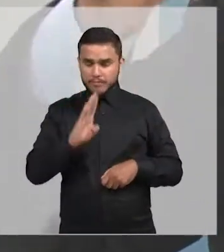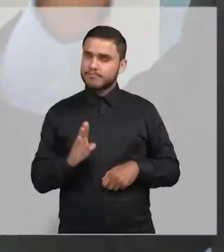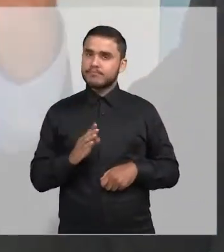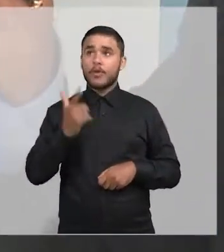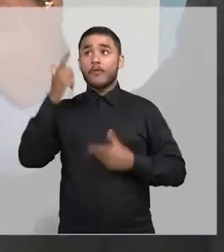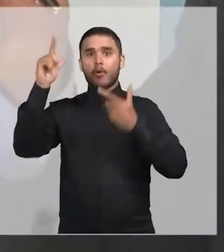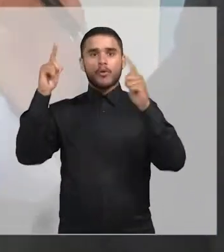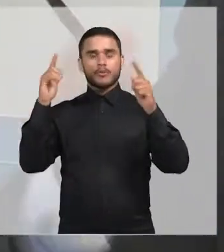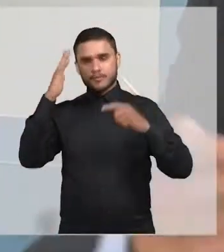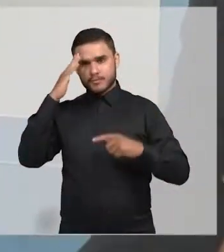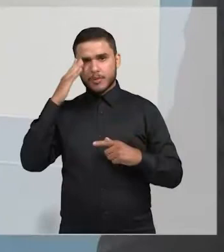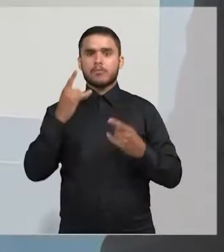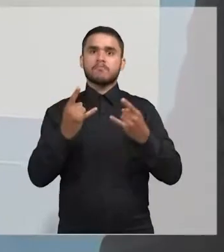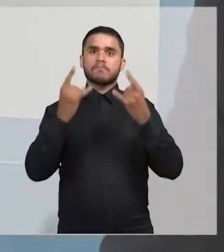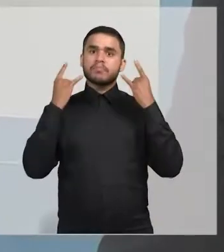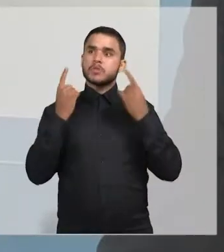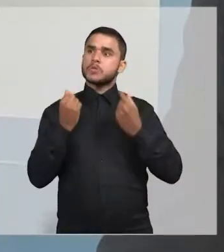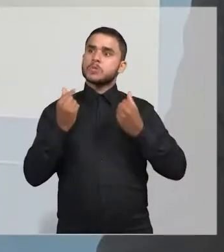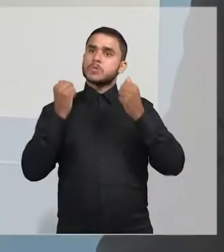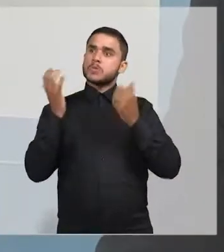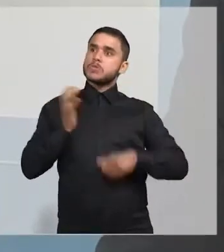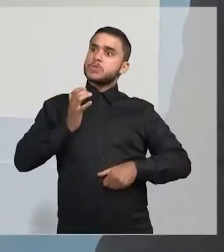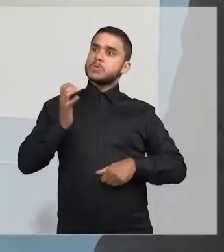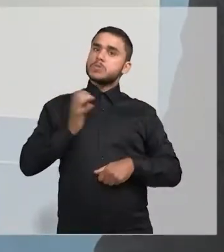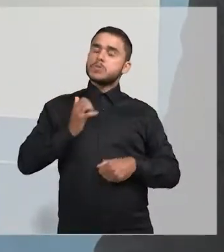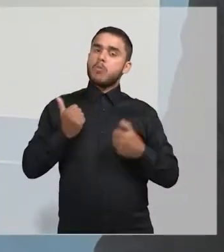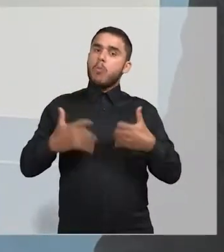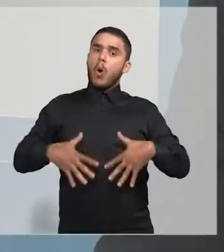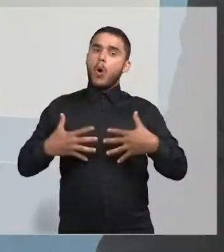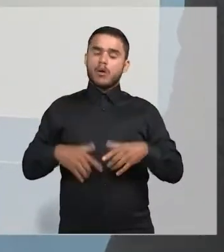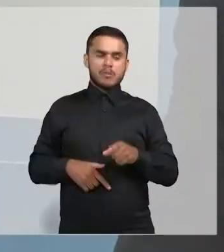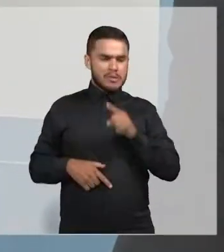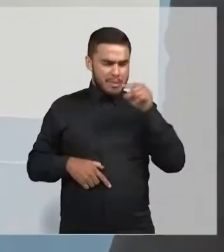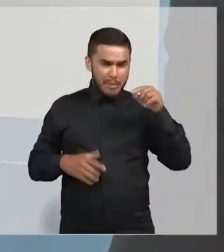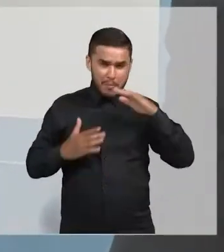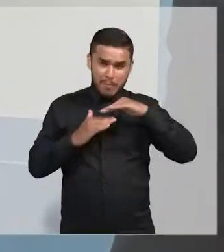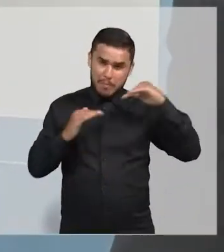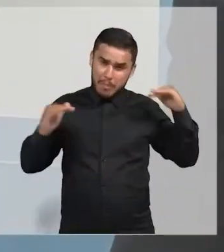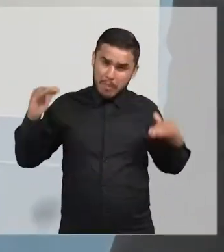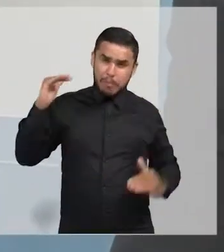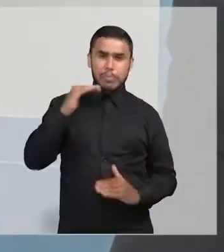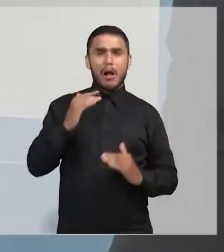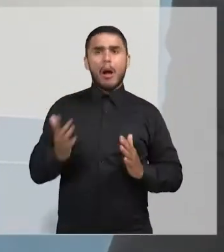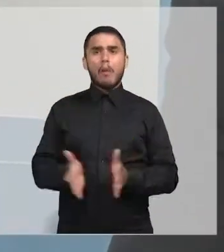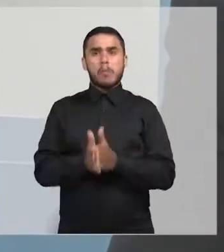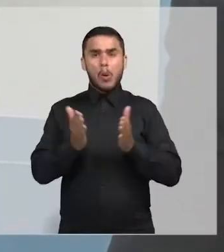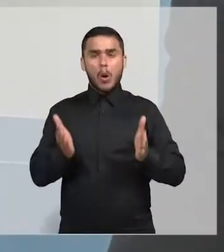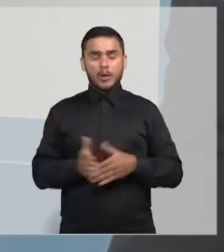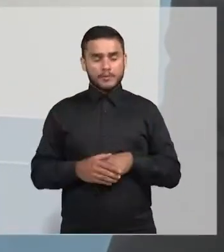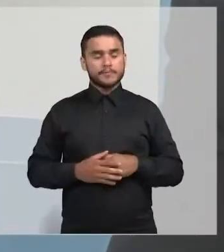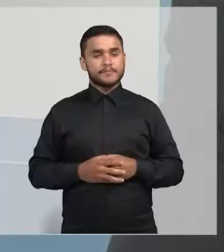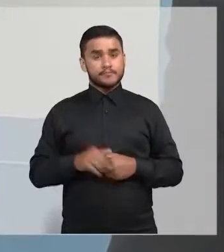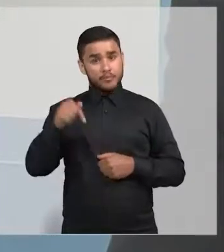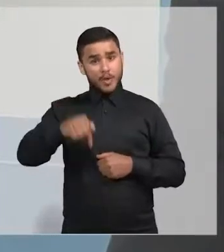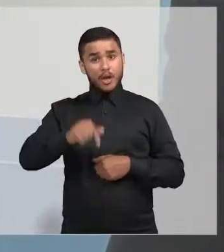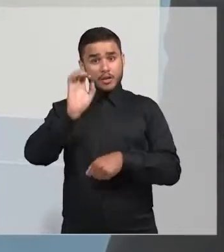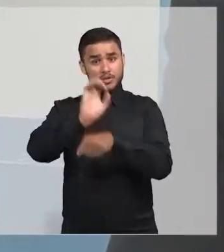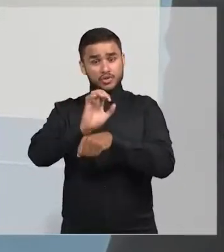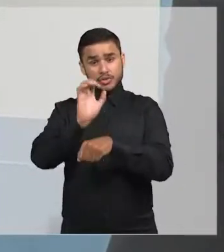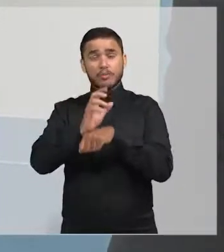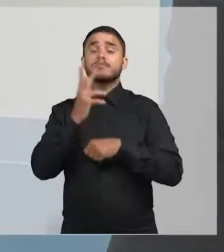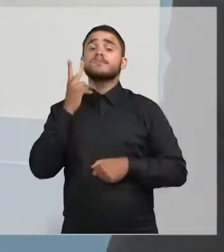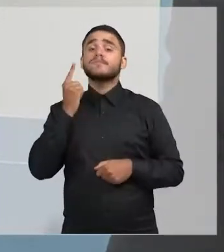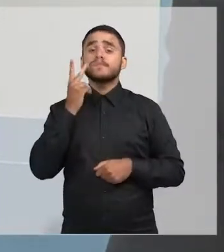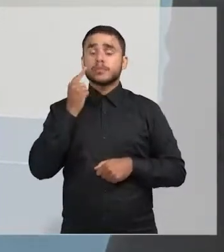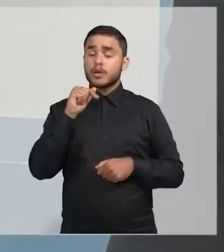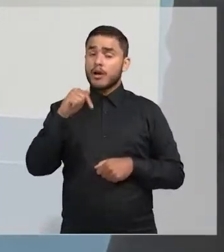capitalismo selvagem e a pobreza, né? Aqui você vê aqui no caso do Ceará. Aqui no Ceará, para você